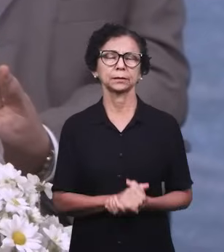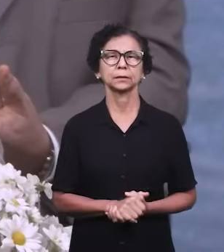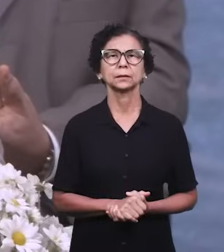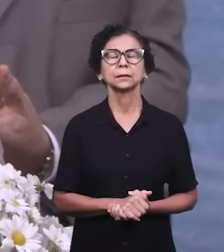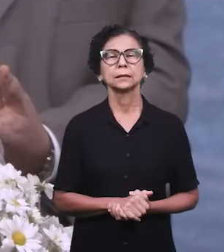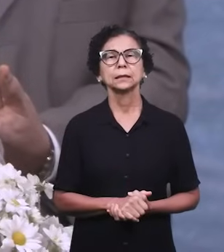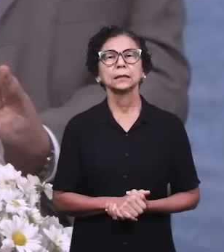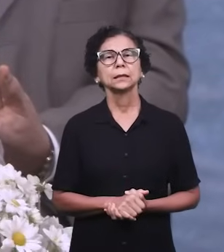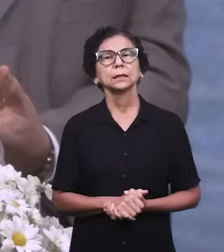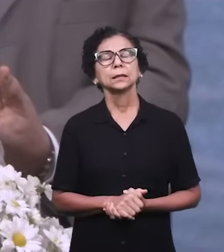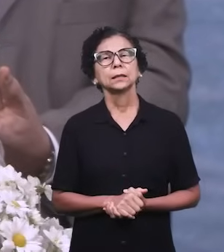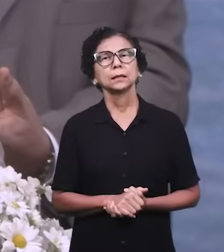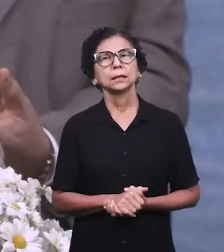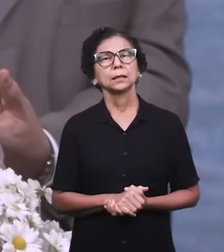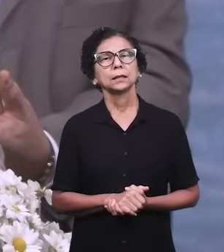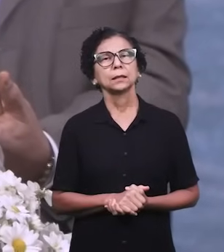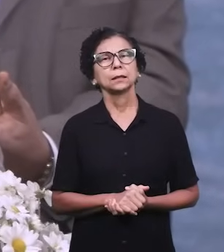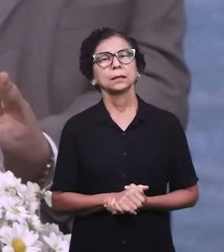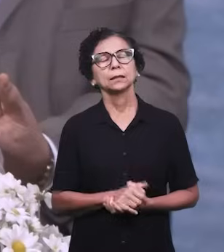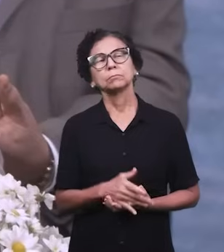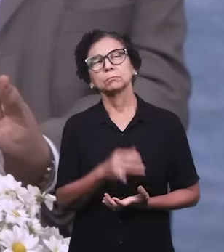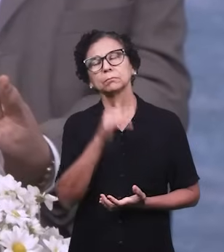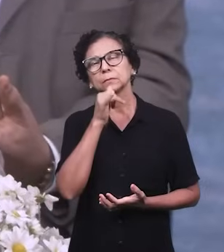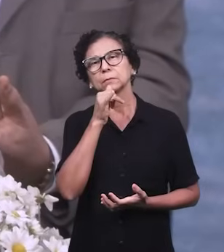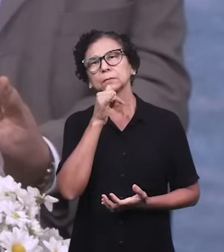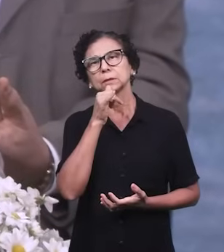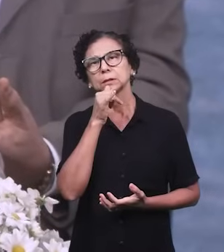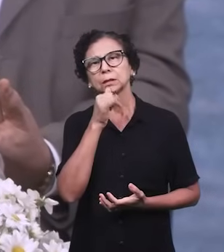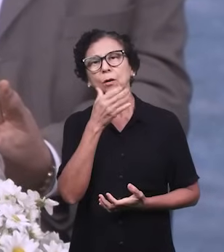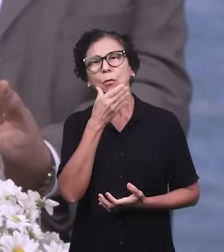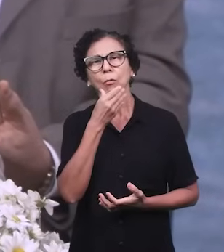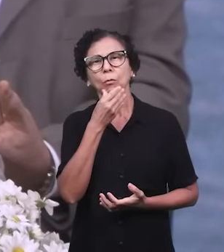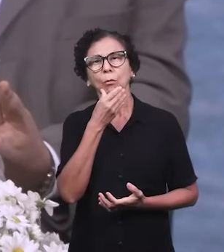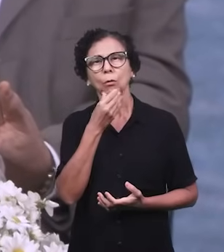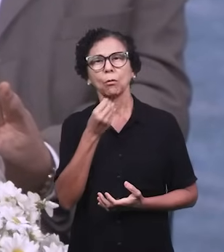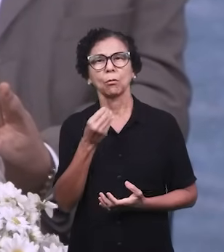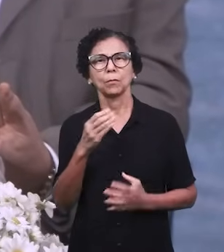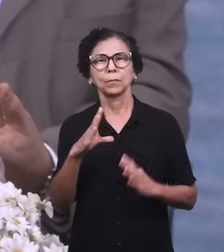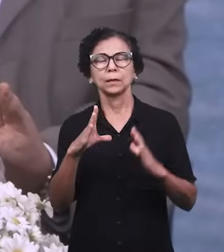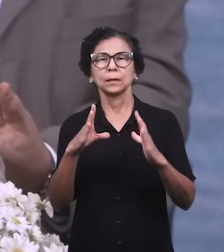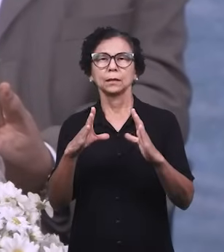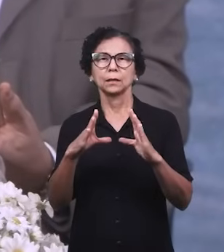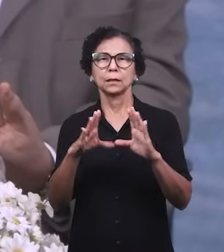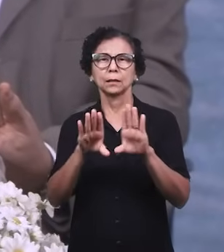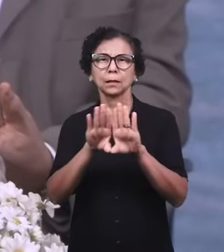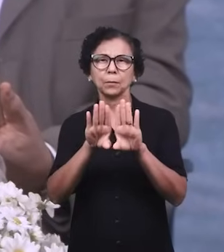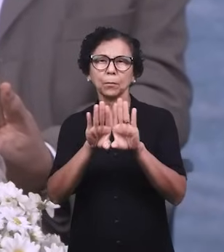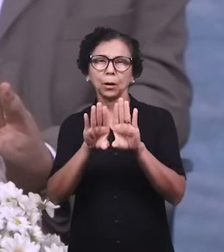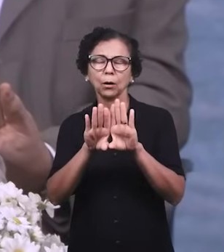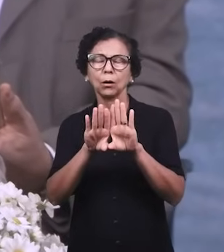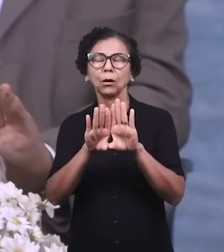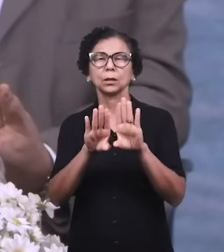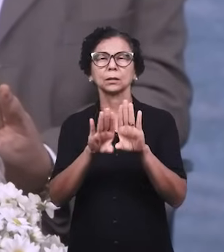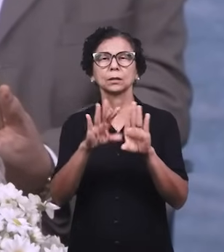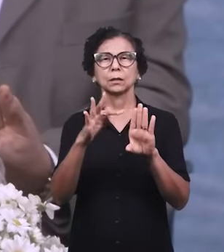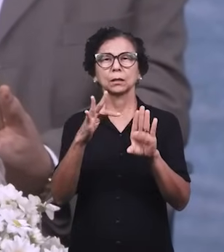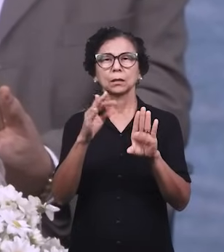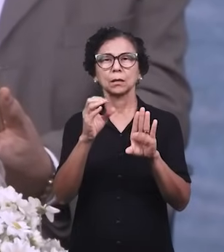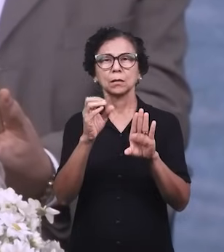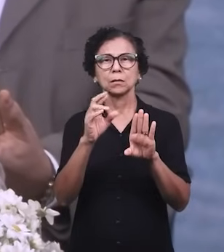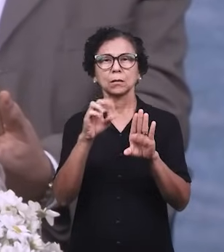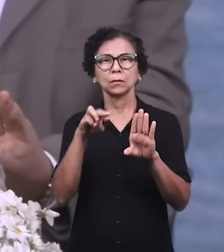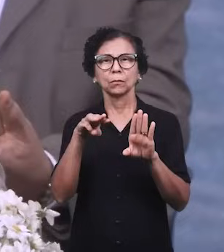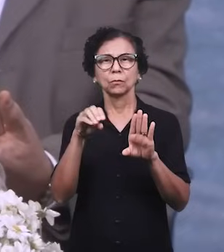utilizar a resposta que você trouxe, a cura do coxo na Porta Formosa. né? Então ali houve uma operação